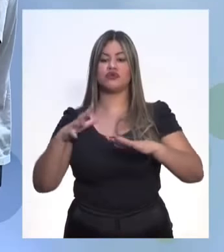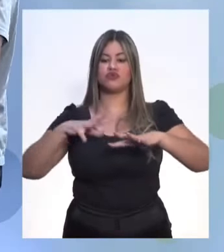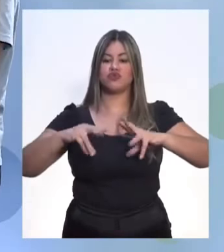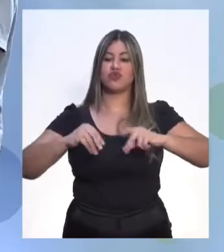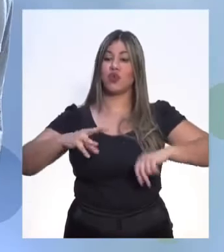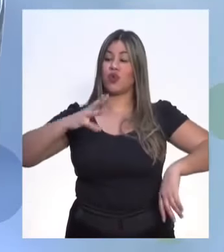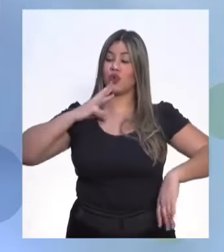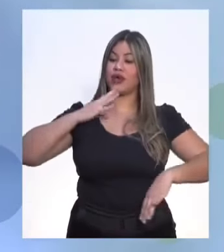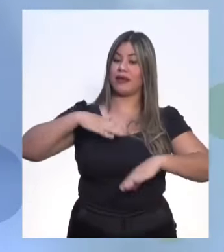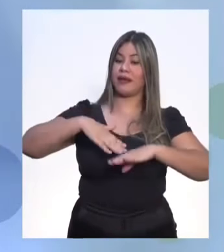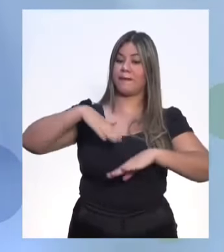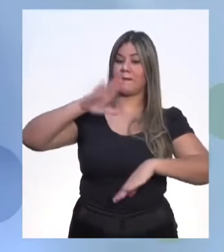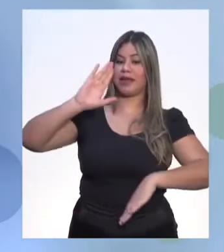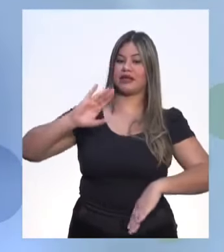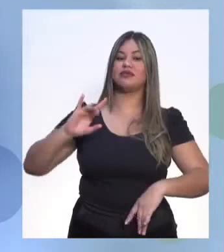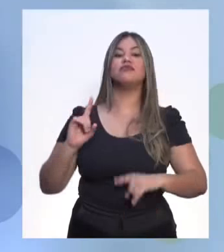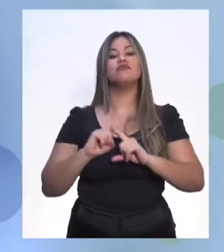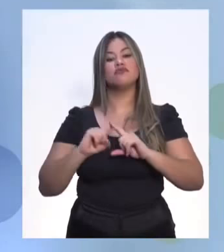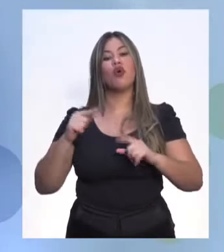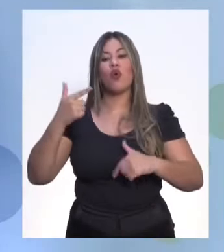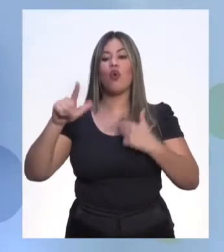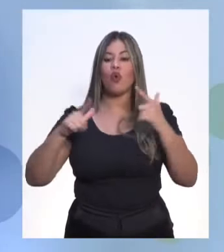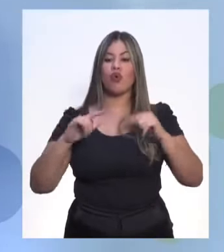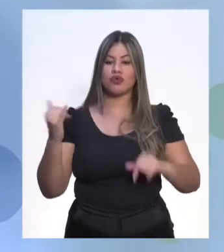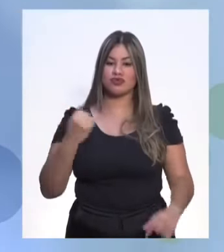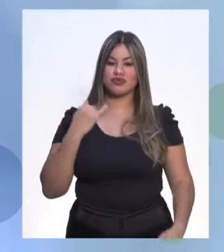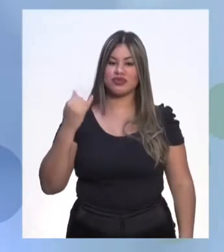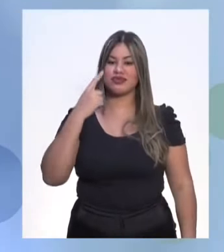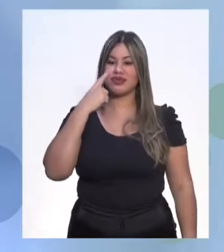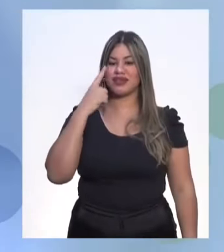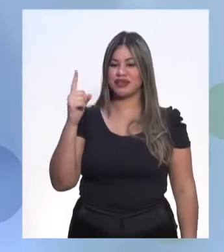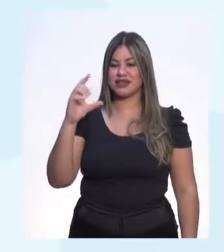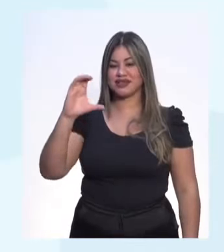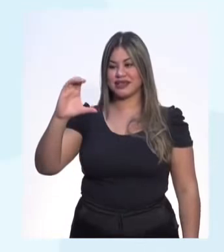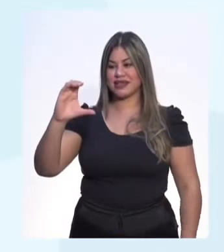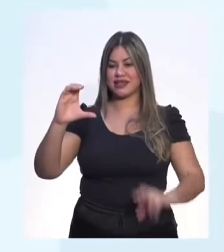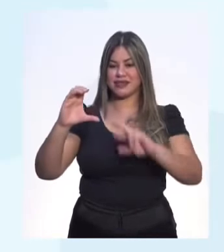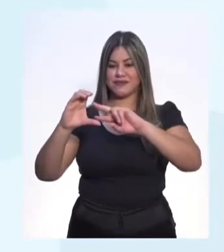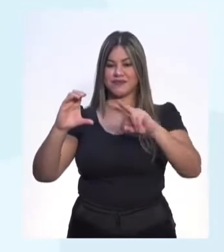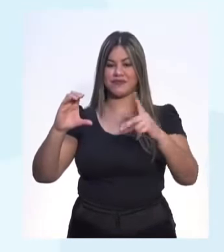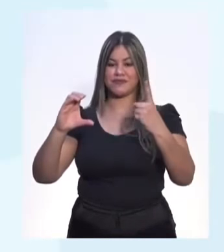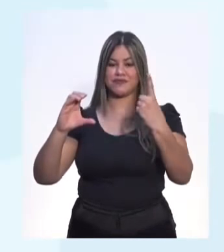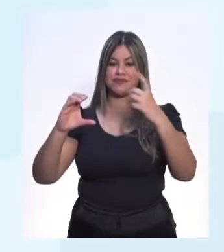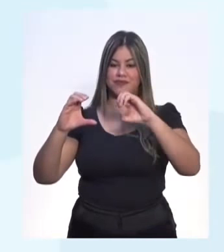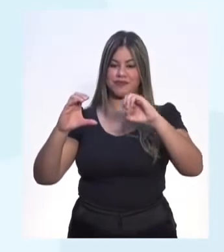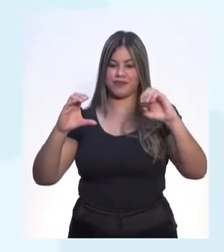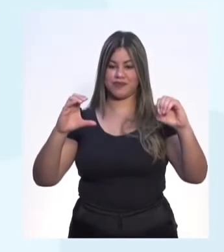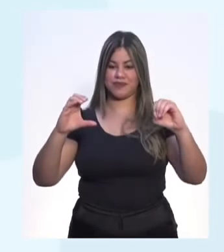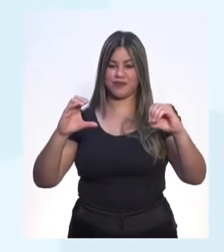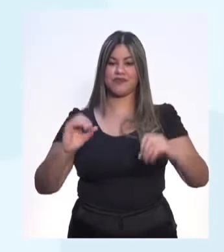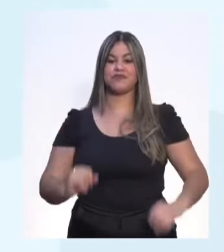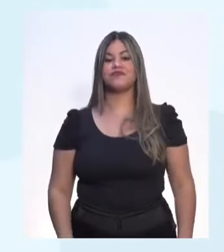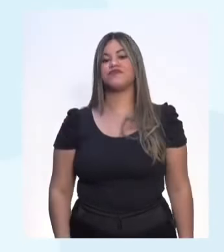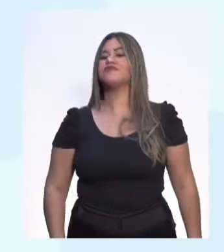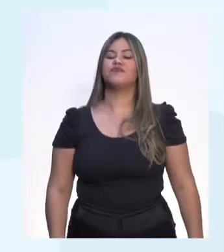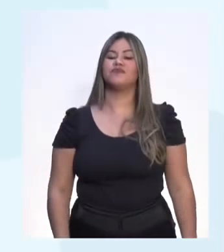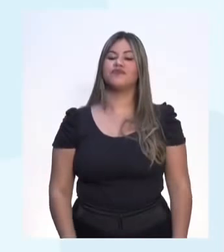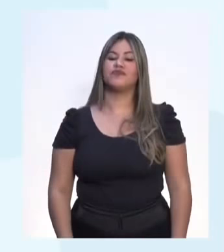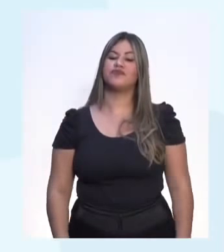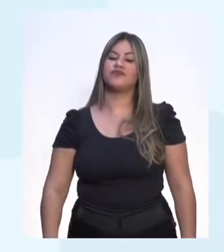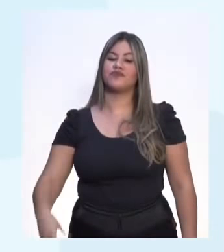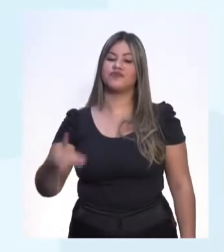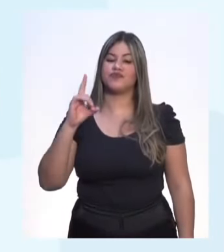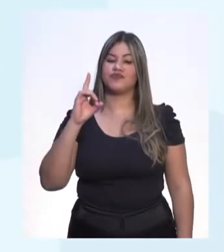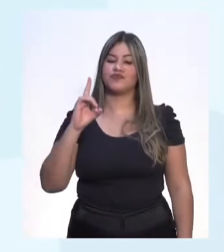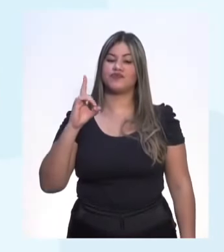numeração Romana mas tem que conhecer os outros então aqui a gente tem o sem representado pela letra C A o DH